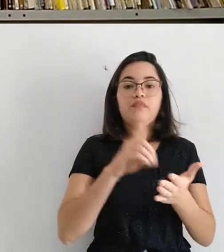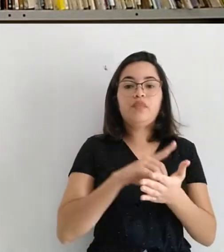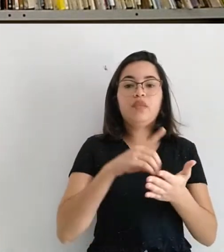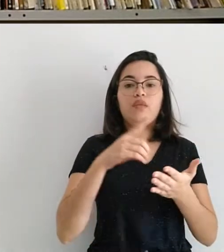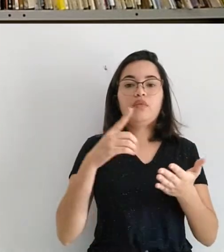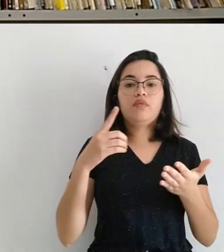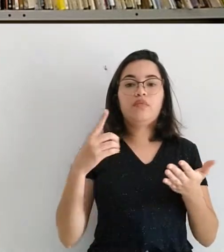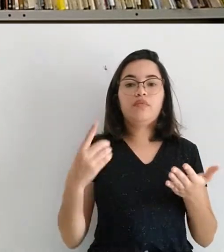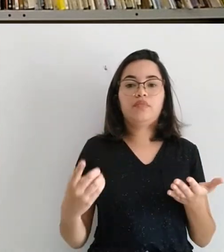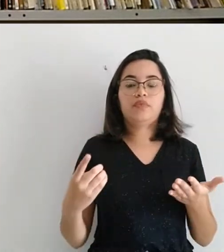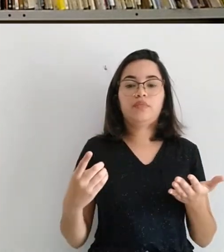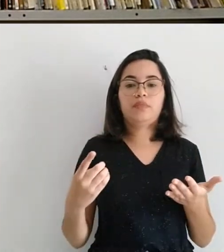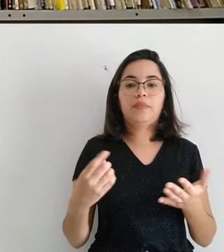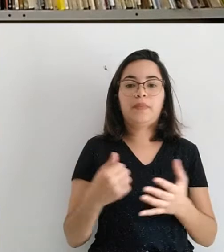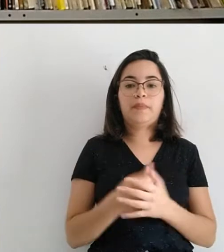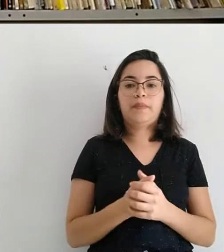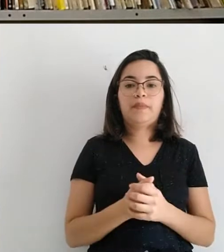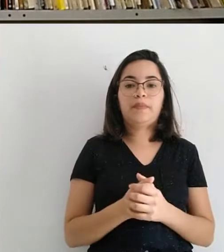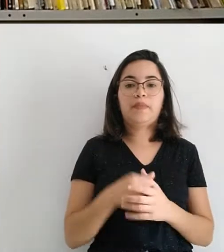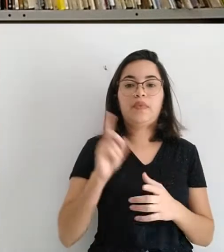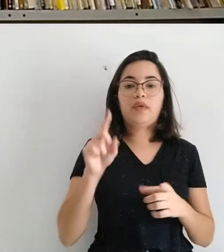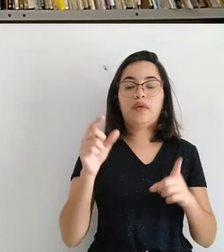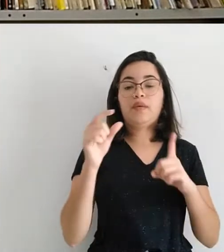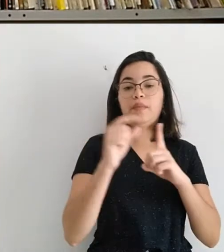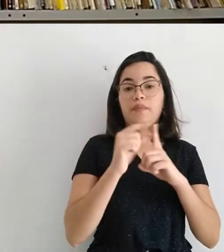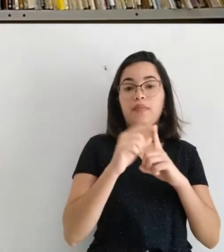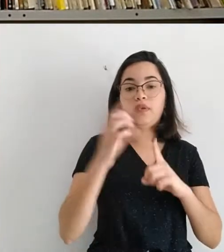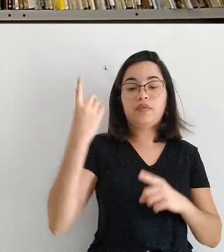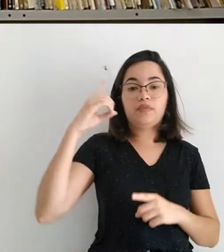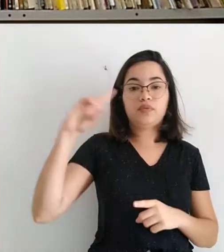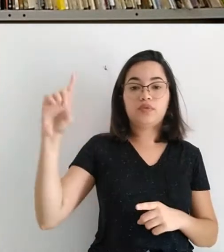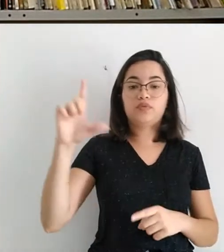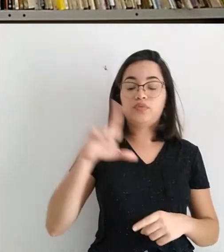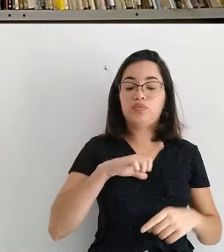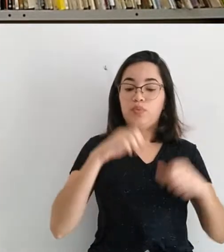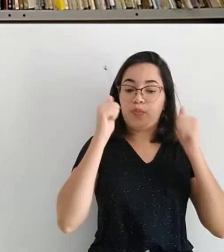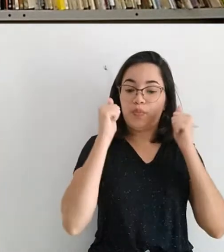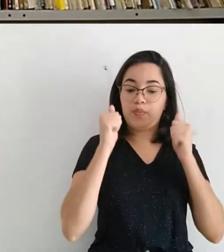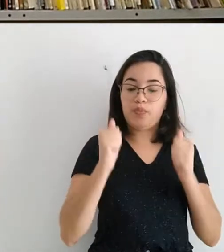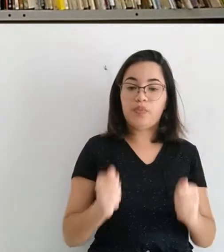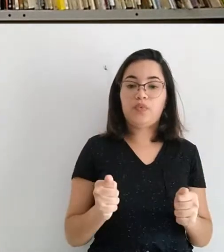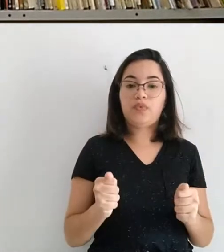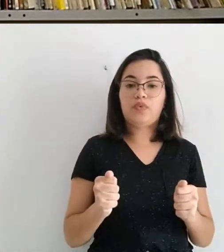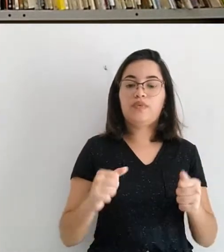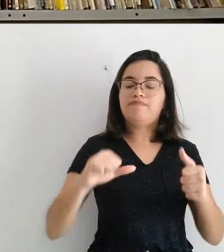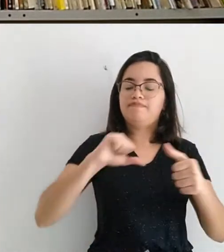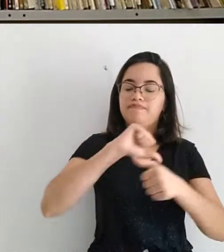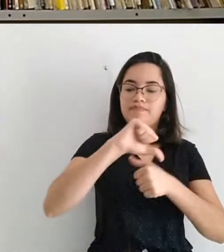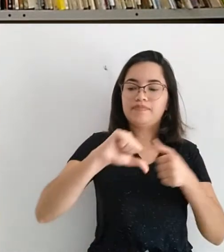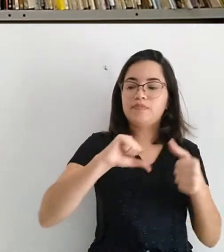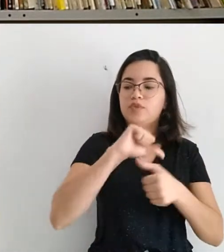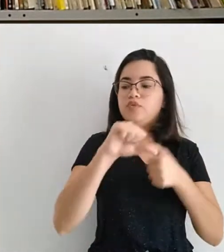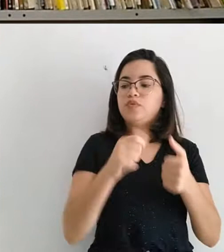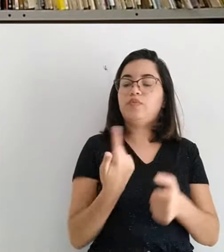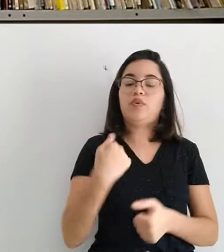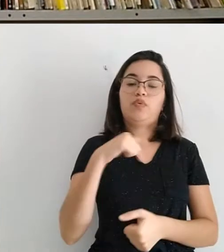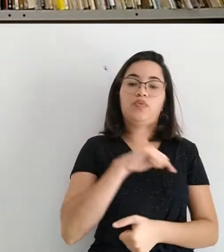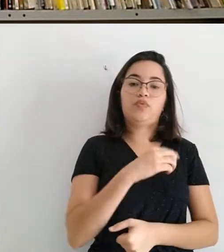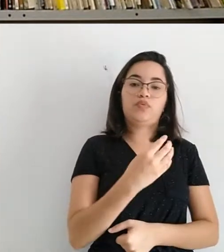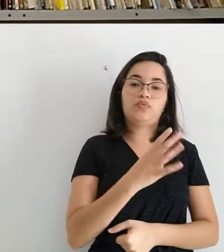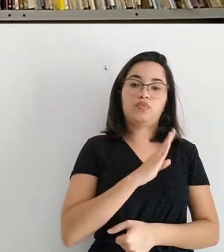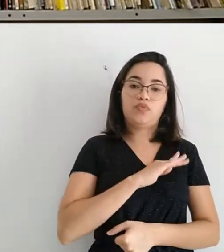Bíblia, ela é a palavra de Deus e ela tem o poder de transformar